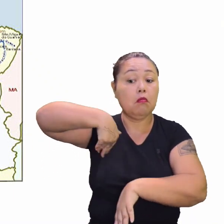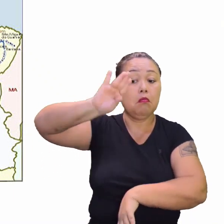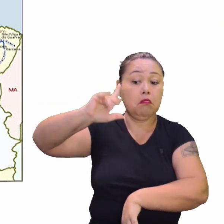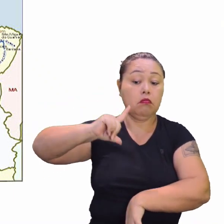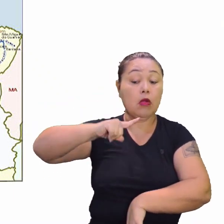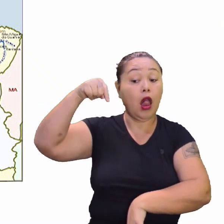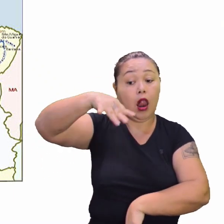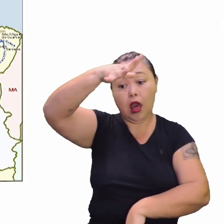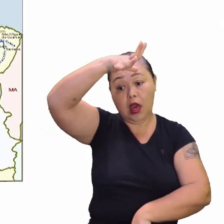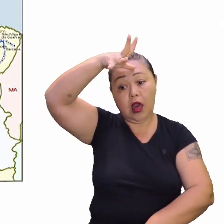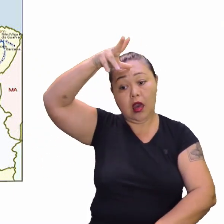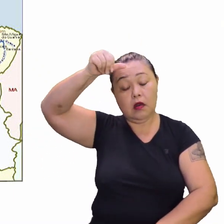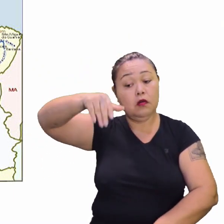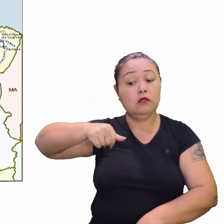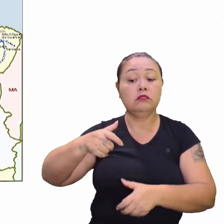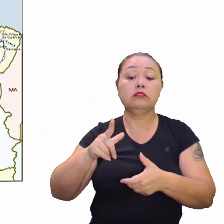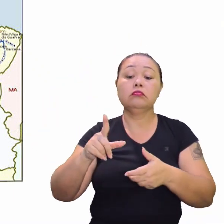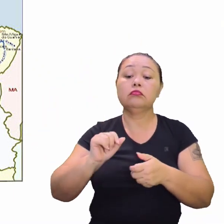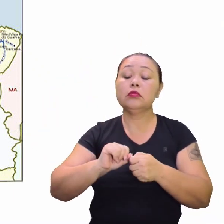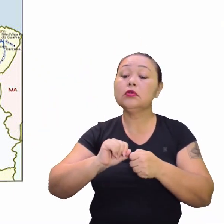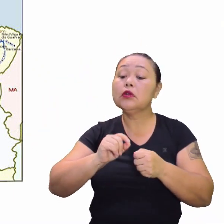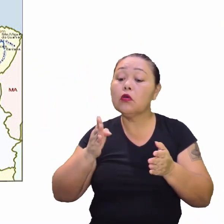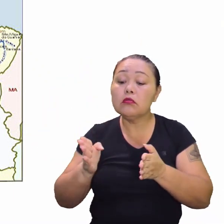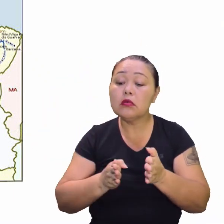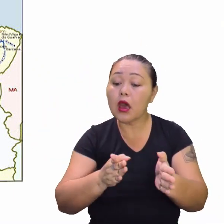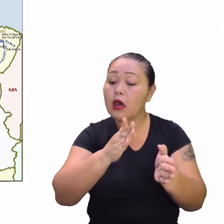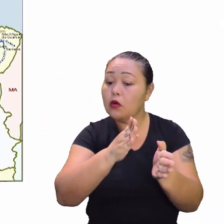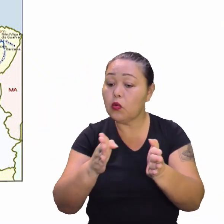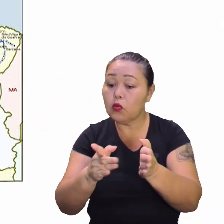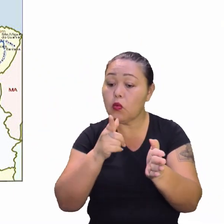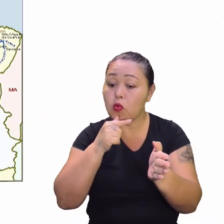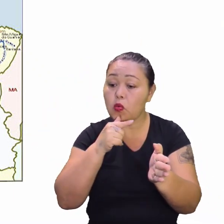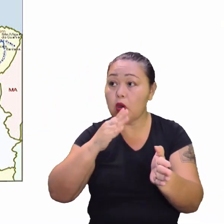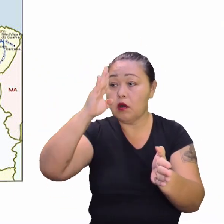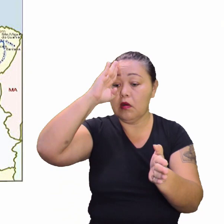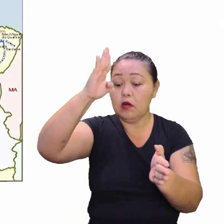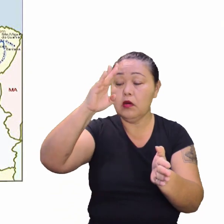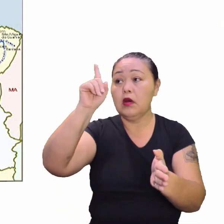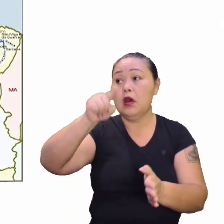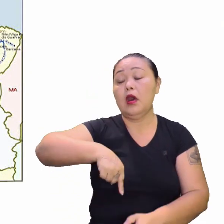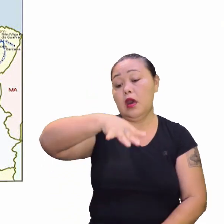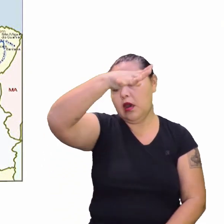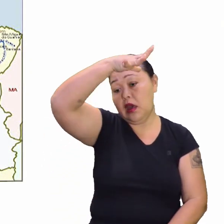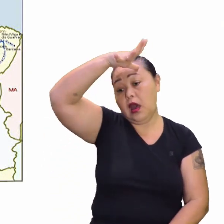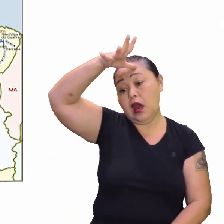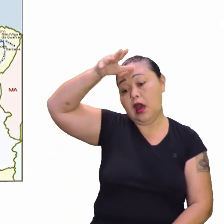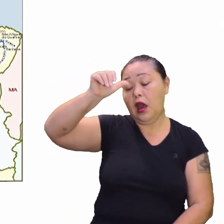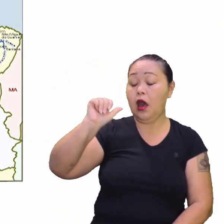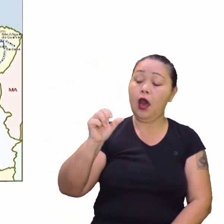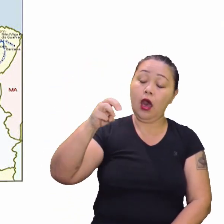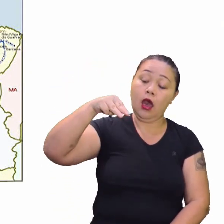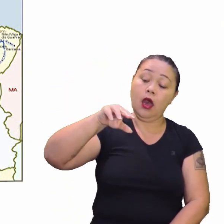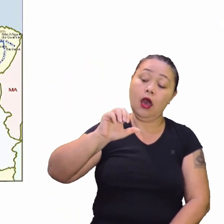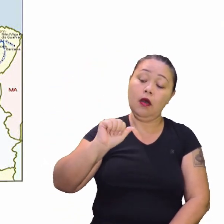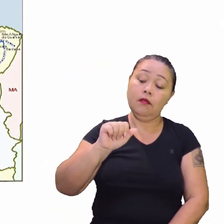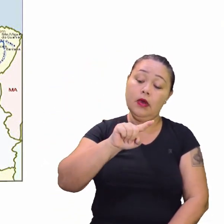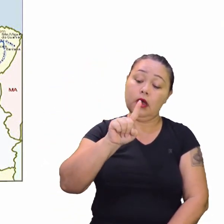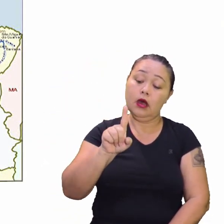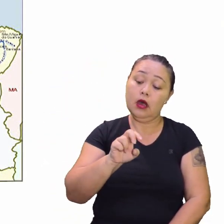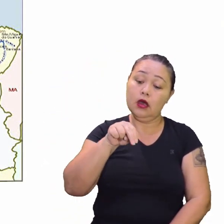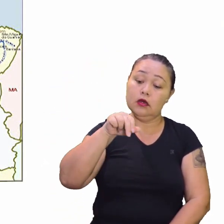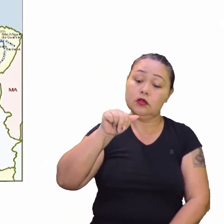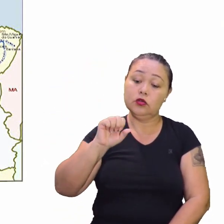Sendo, obviamente, o rio principal, o Rio Amazonas. Rogério, olha